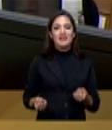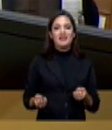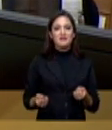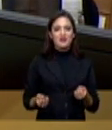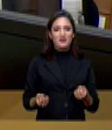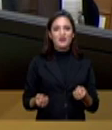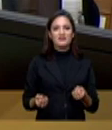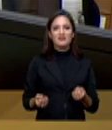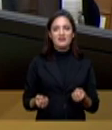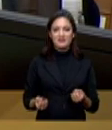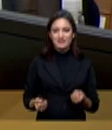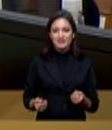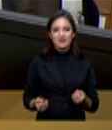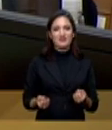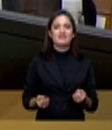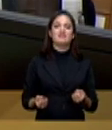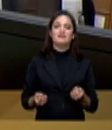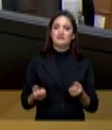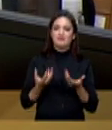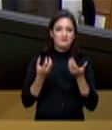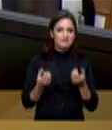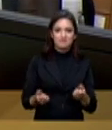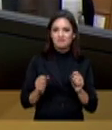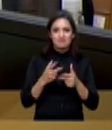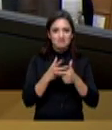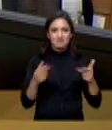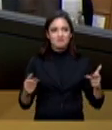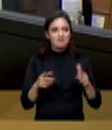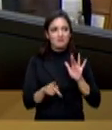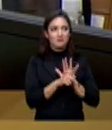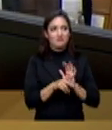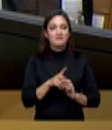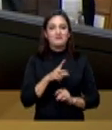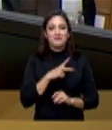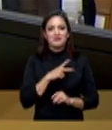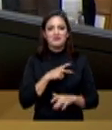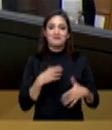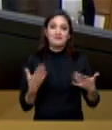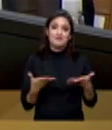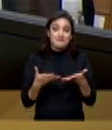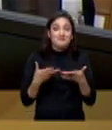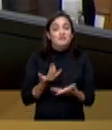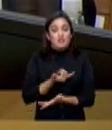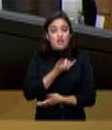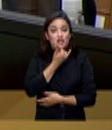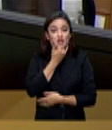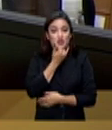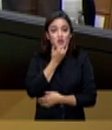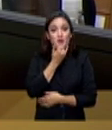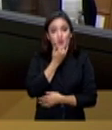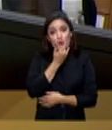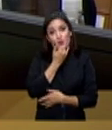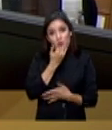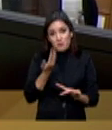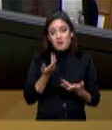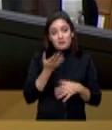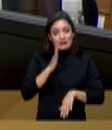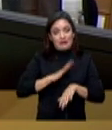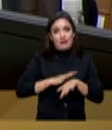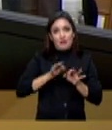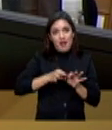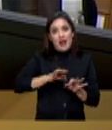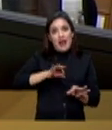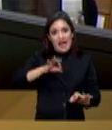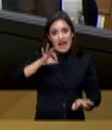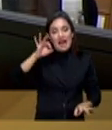sua própria natureza delegação a particulares folgando venha pela demasia do